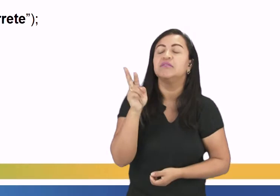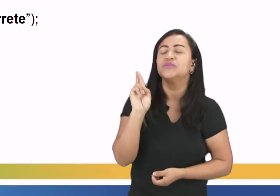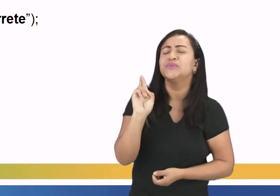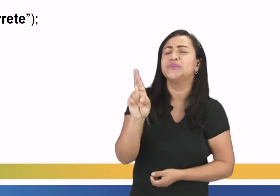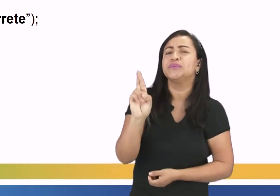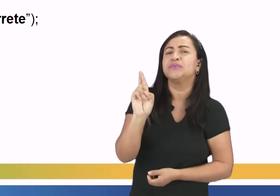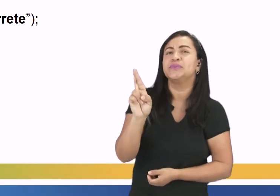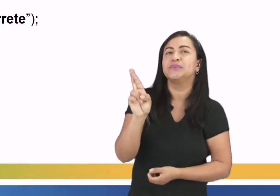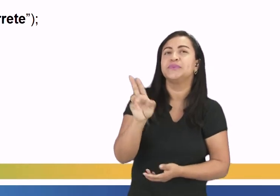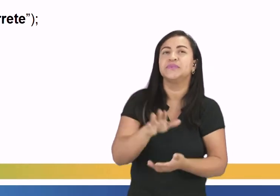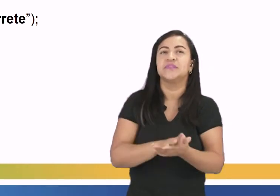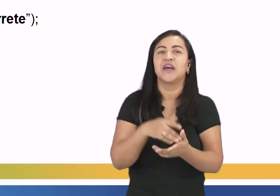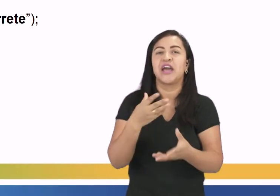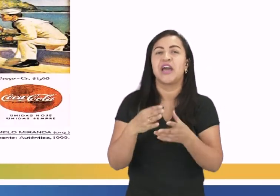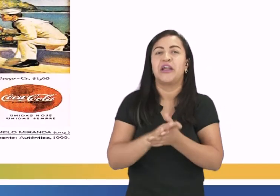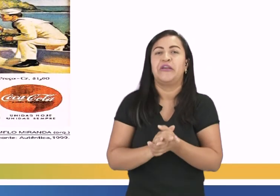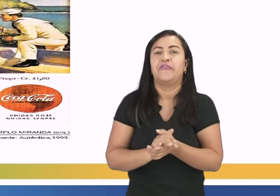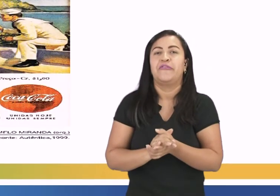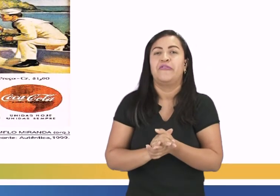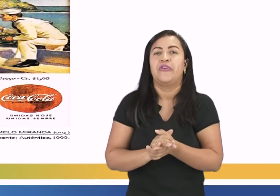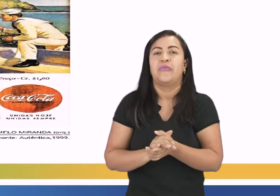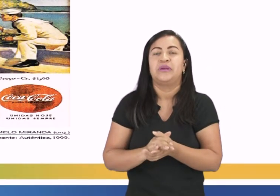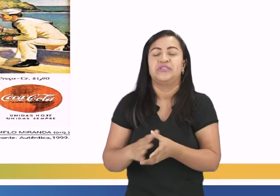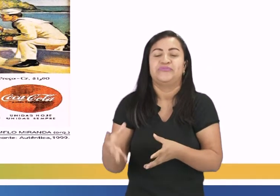políticos latinos.